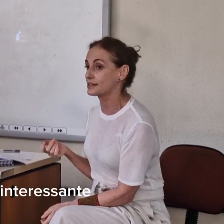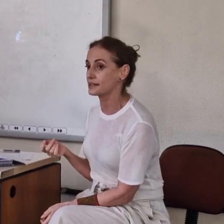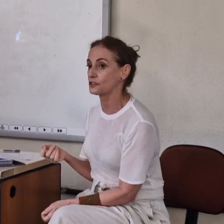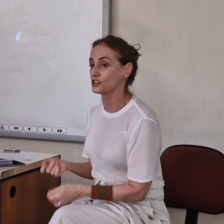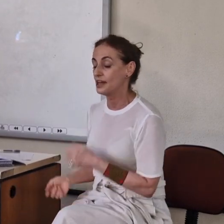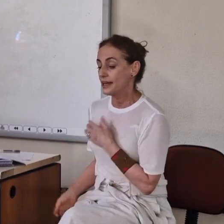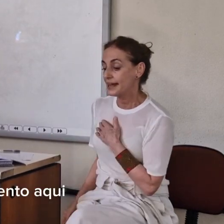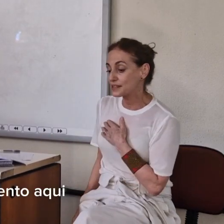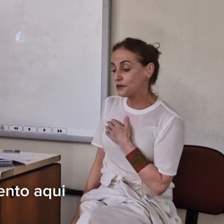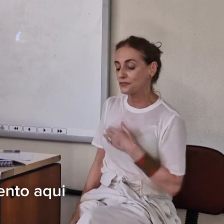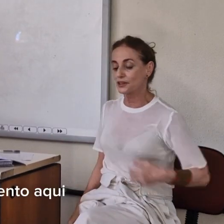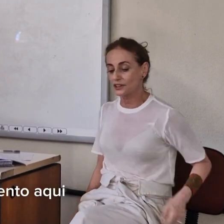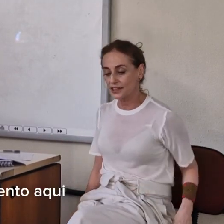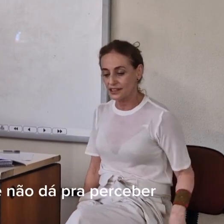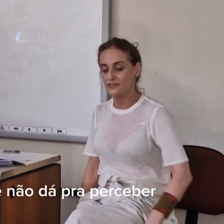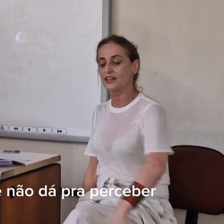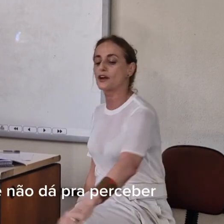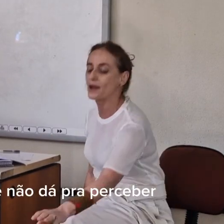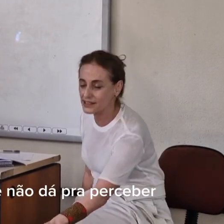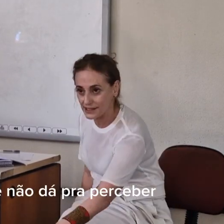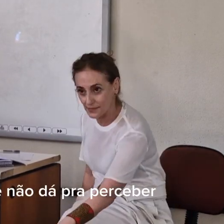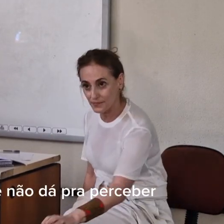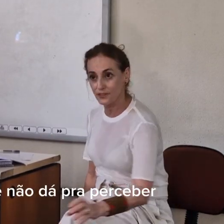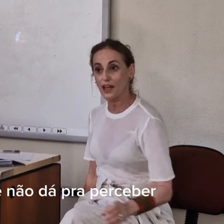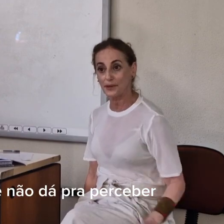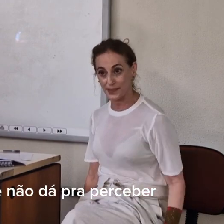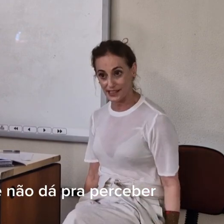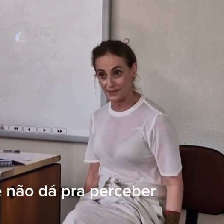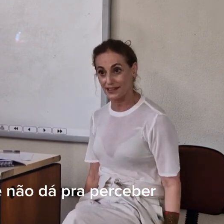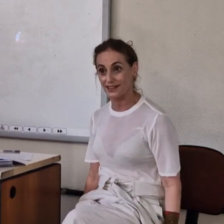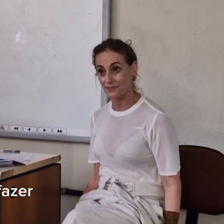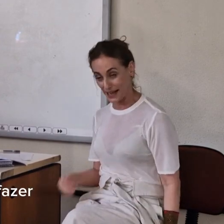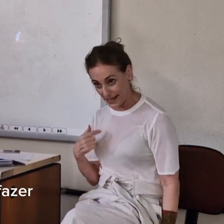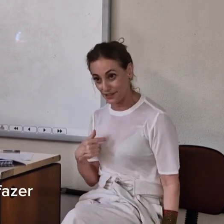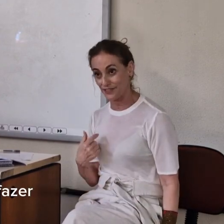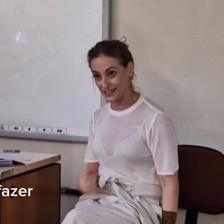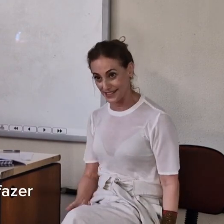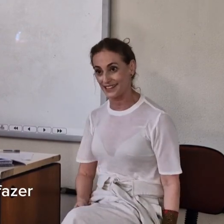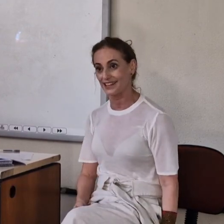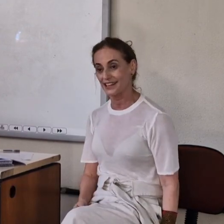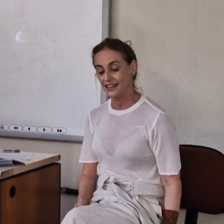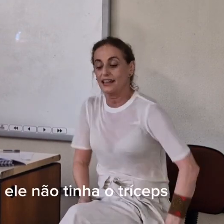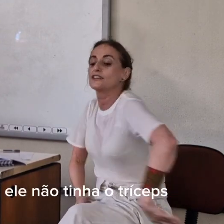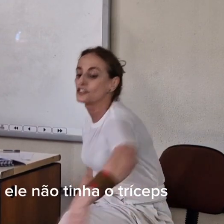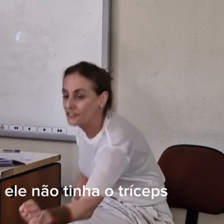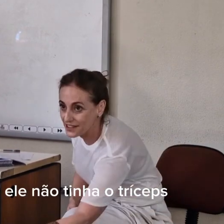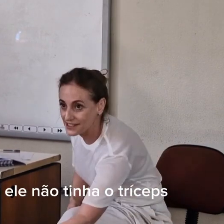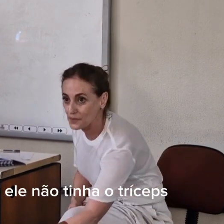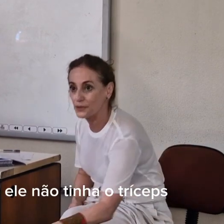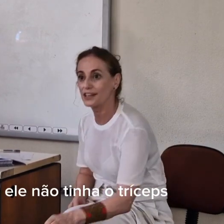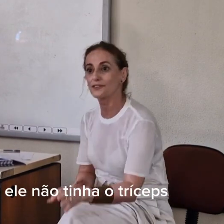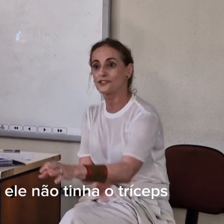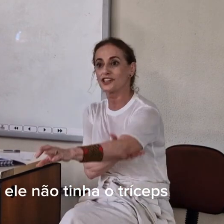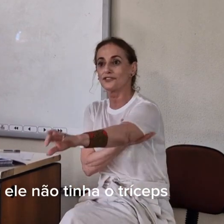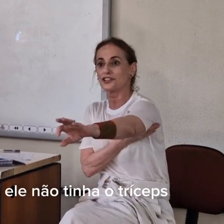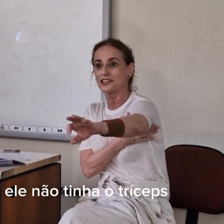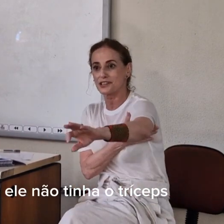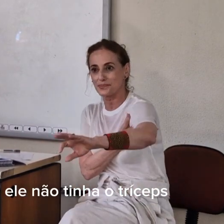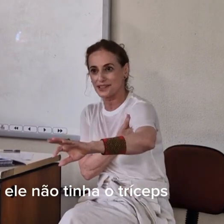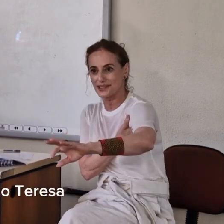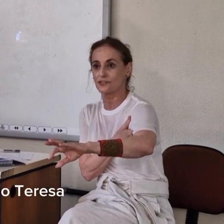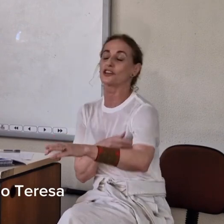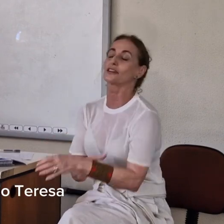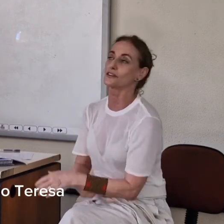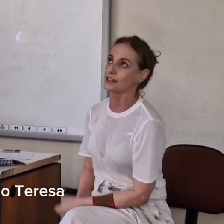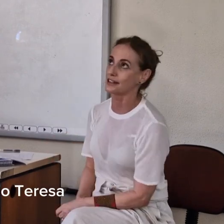Um pouco da frase, lembra, do Rogério, porque é muito interessante. Esse movimento aqui que vocês têm, que quase não dá pra perceber, pra ele fazer, não. Ele tinha que fazer porque não tinha